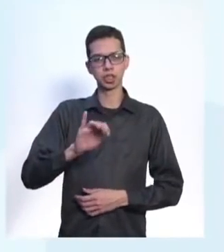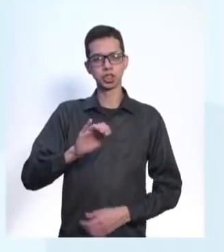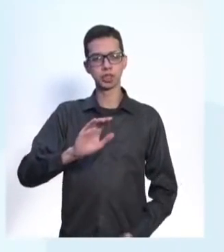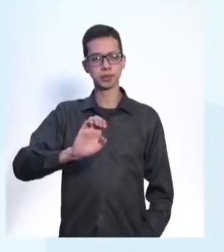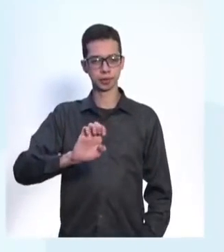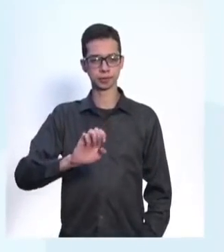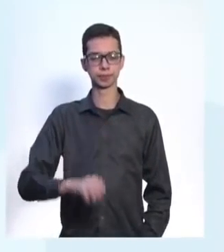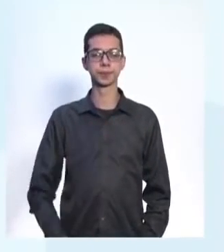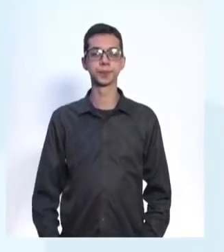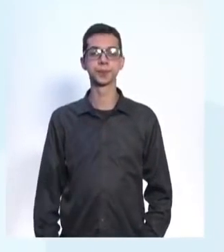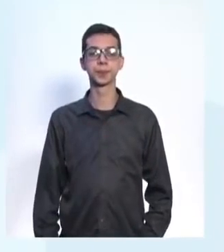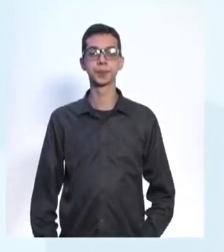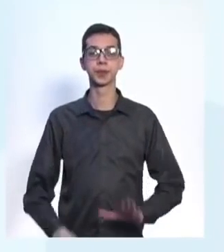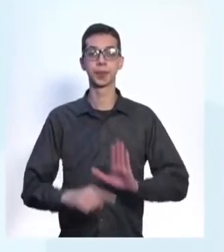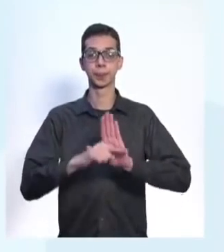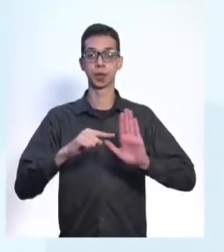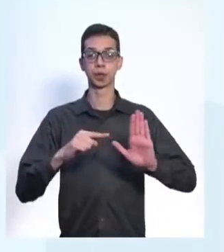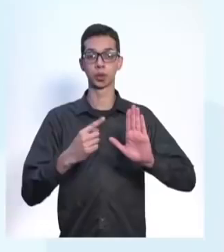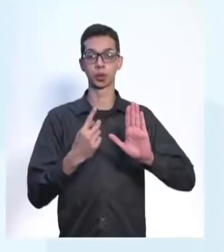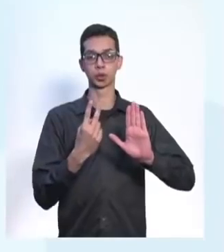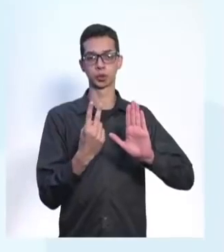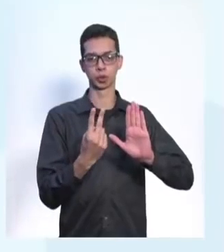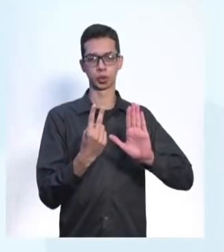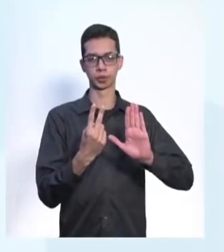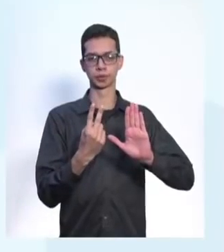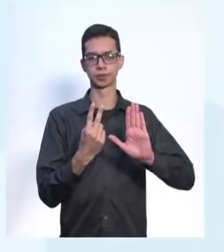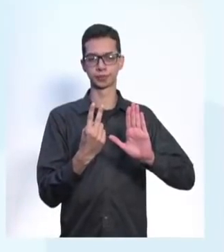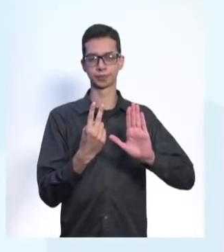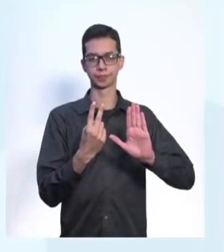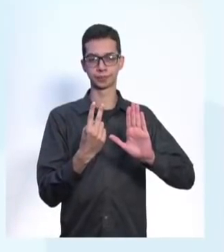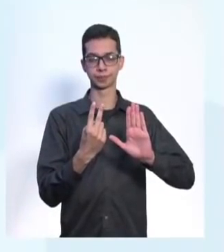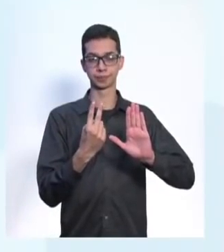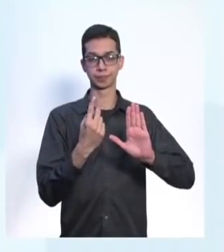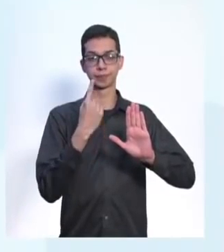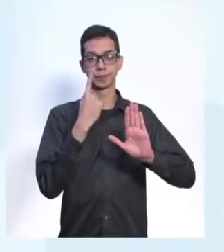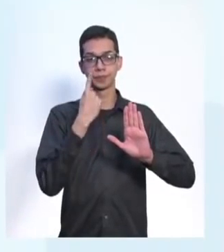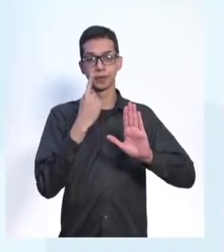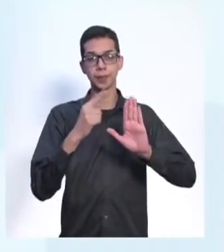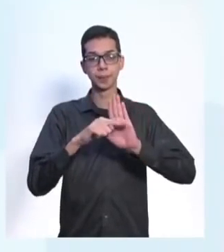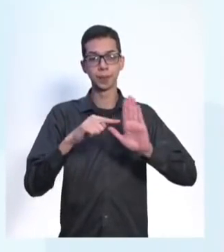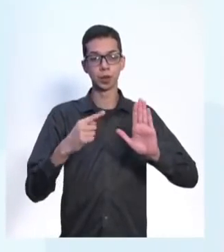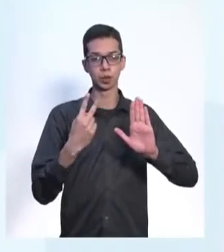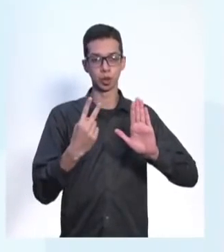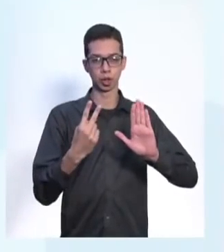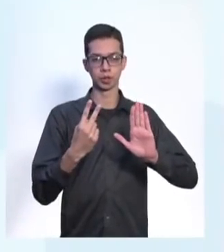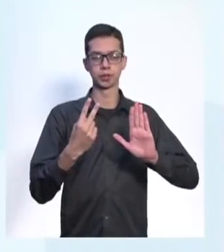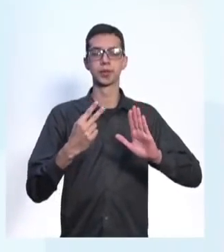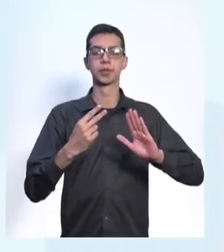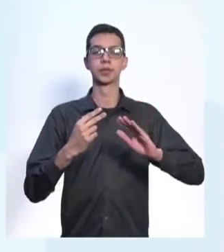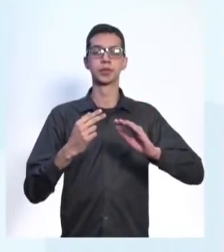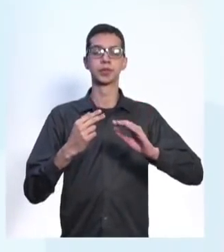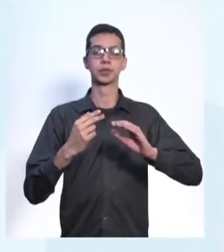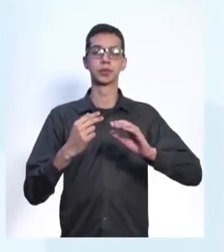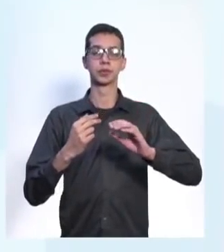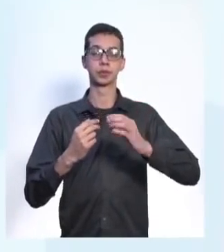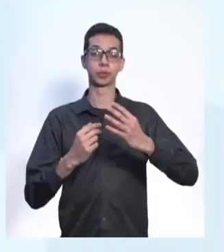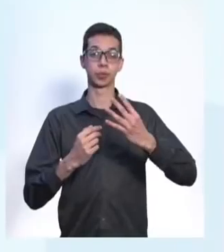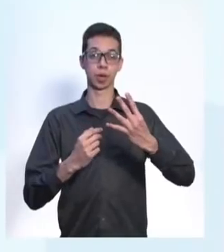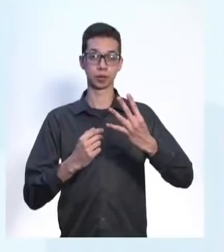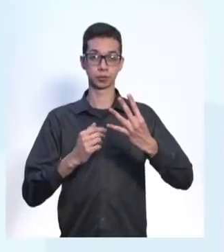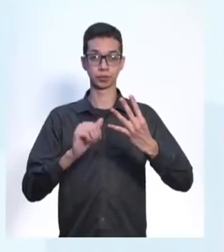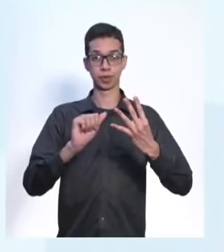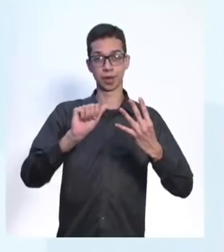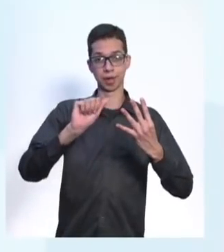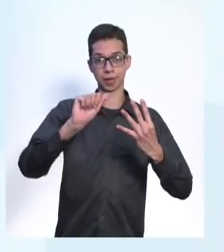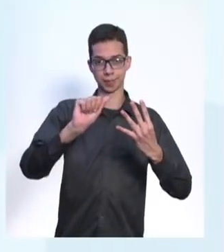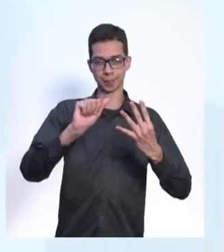sobre 4a. No caso do vértice, quando a concavidade é voltada para cima, ele é chamado ponto de